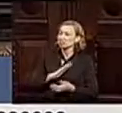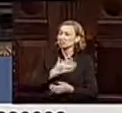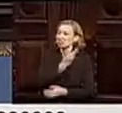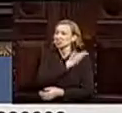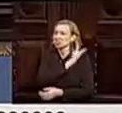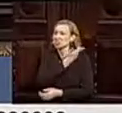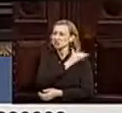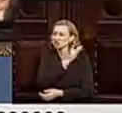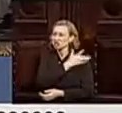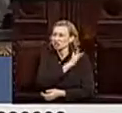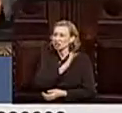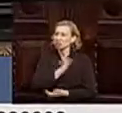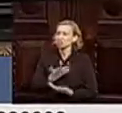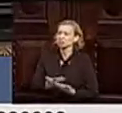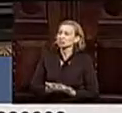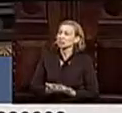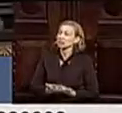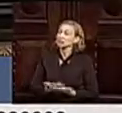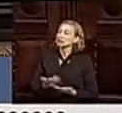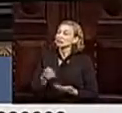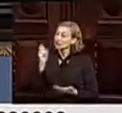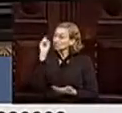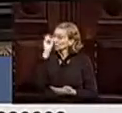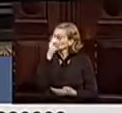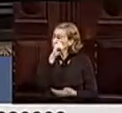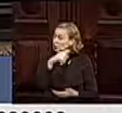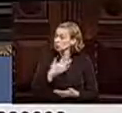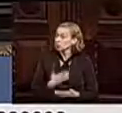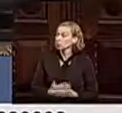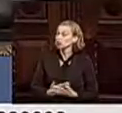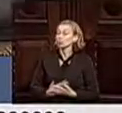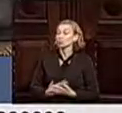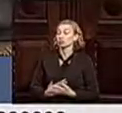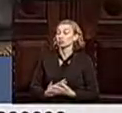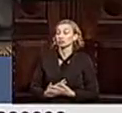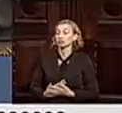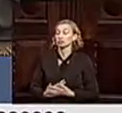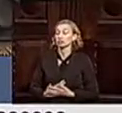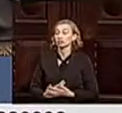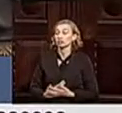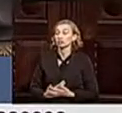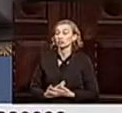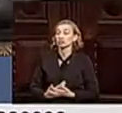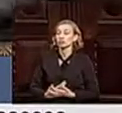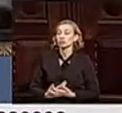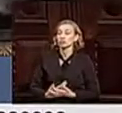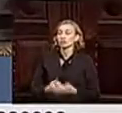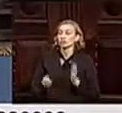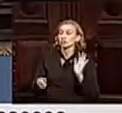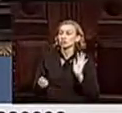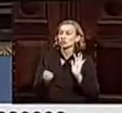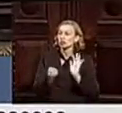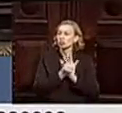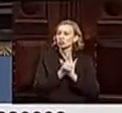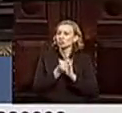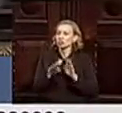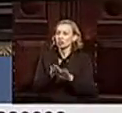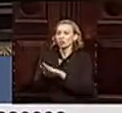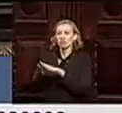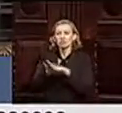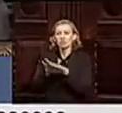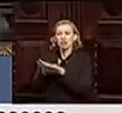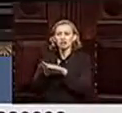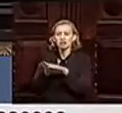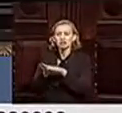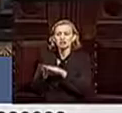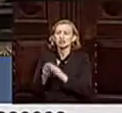Há esforços importantes. Nós publicamos, como legislação federal, o Estatuto da Promoção da Igualdade Racial. Nós